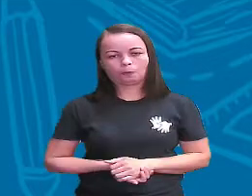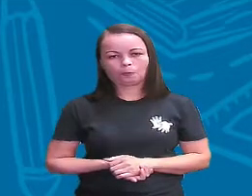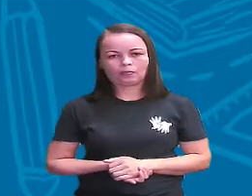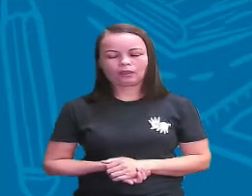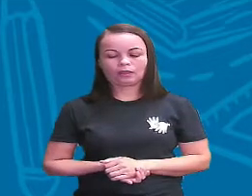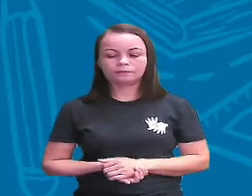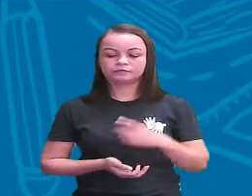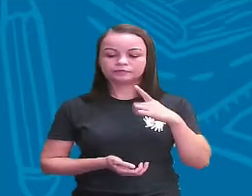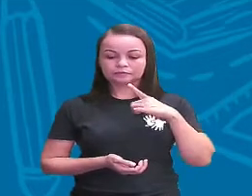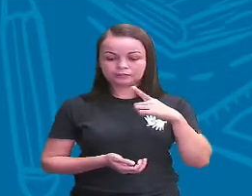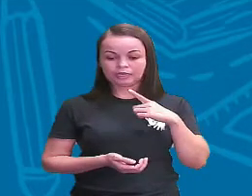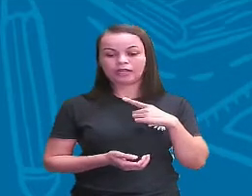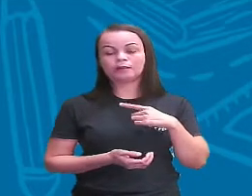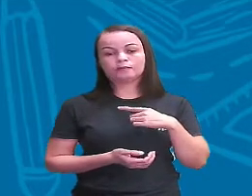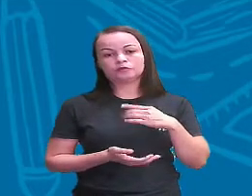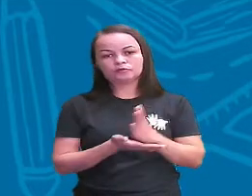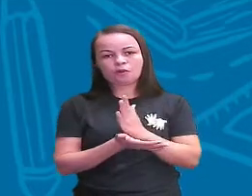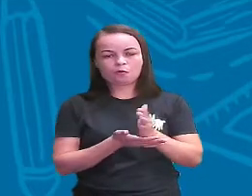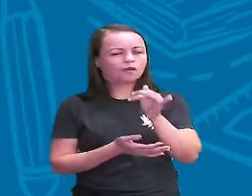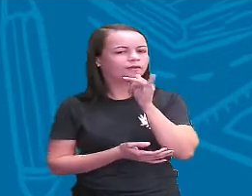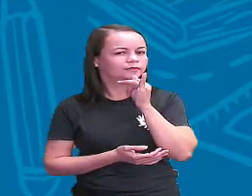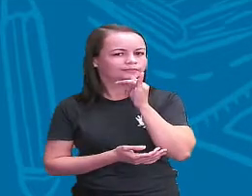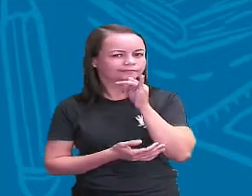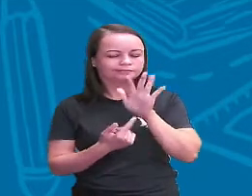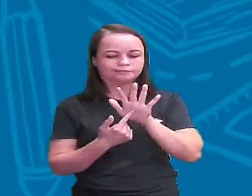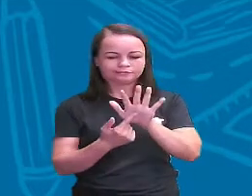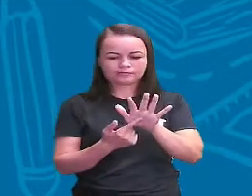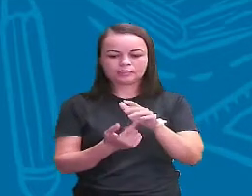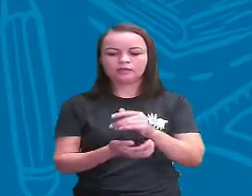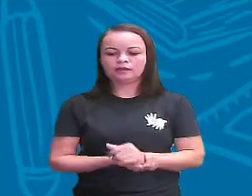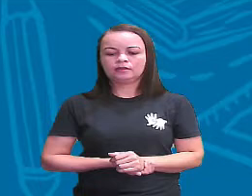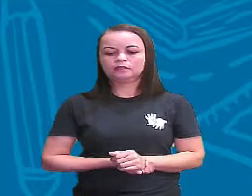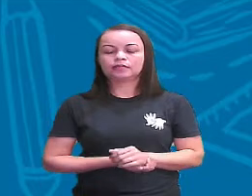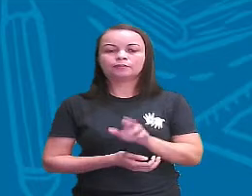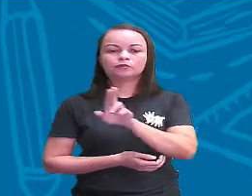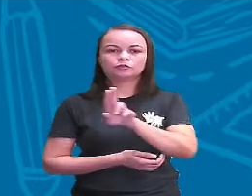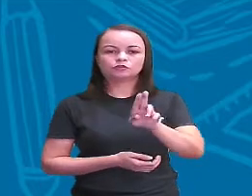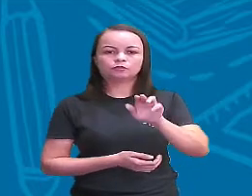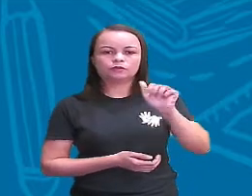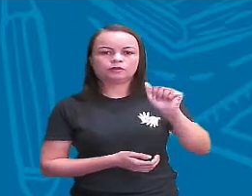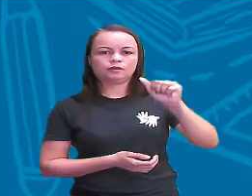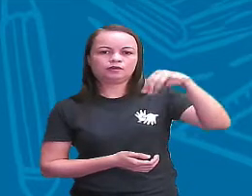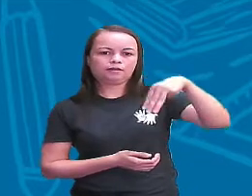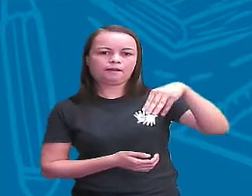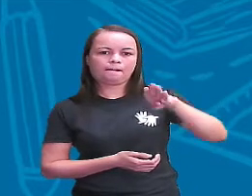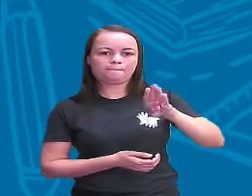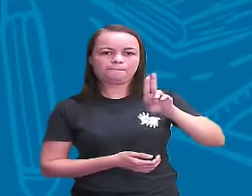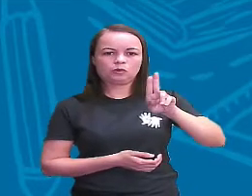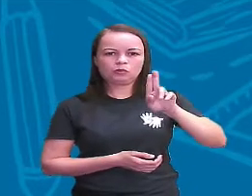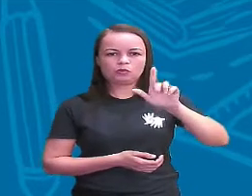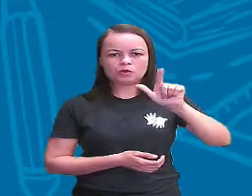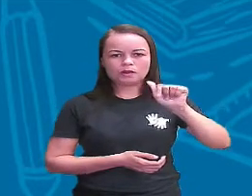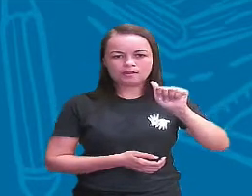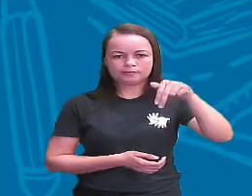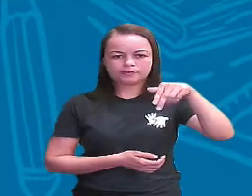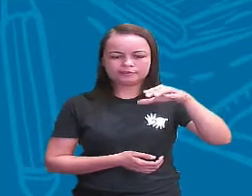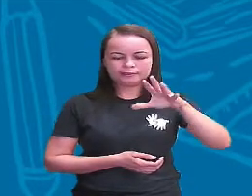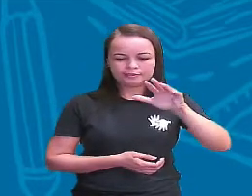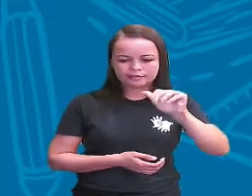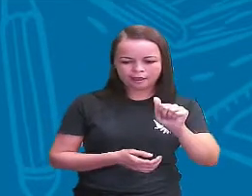aqui, ó, alguns exemplos. Temos aqui o nome ambulância,